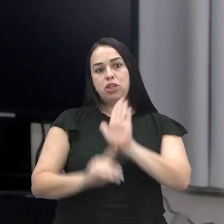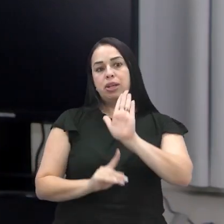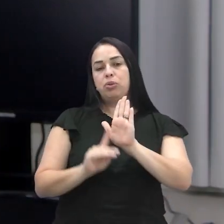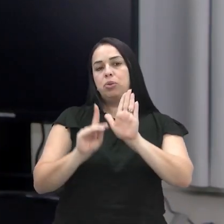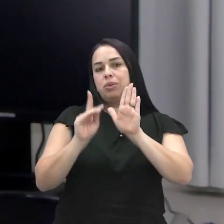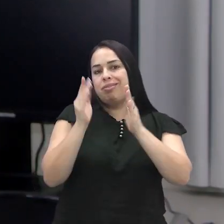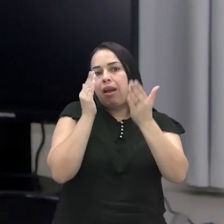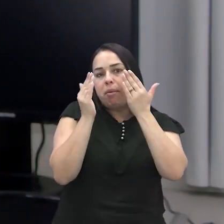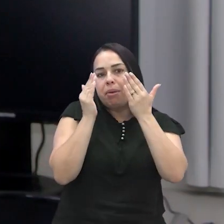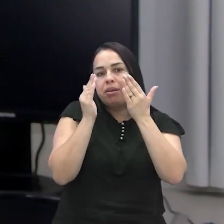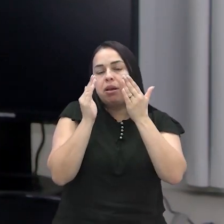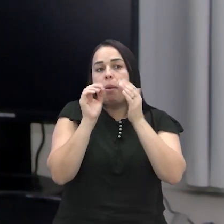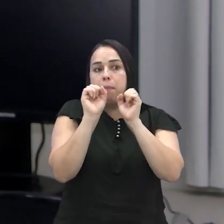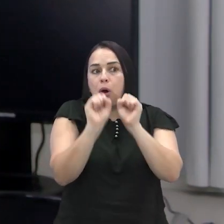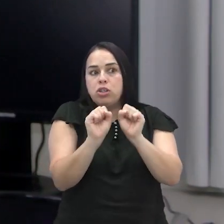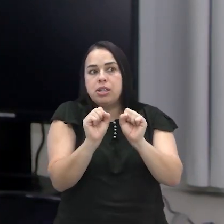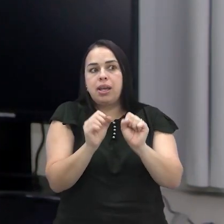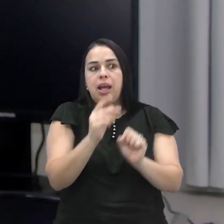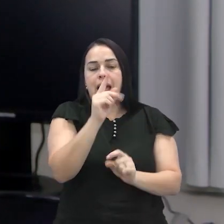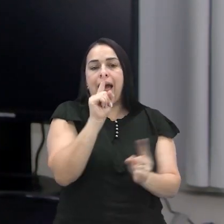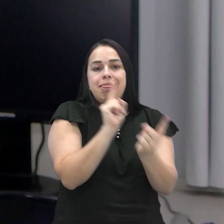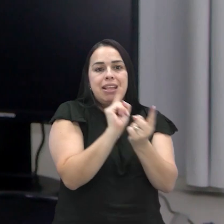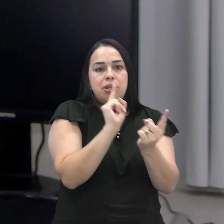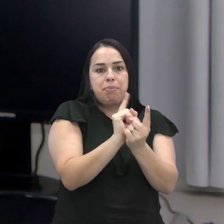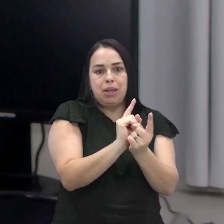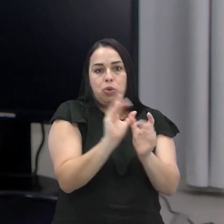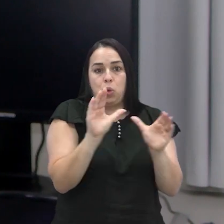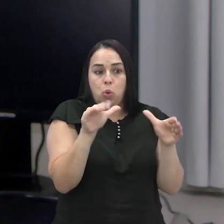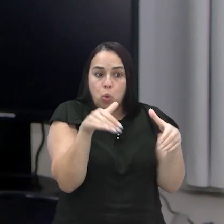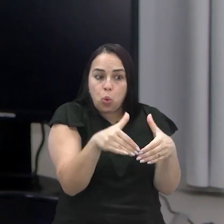terapêutico, ele pode incluir grupos